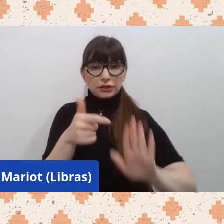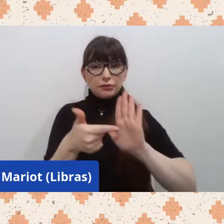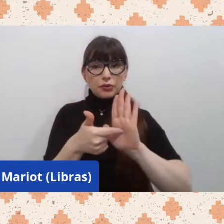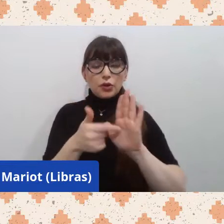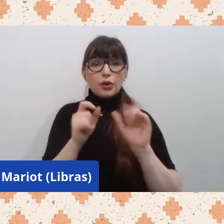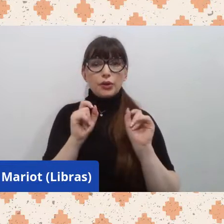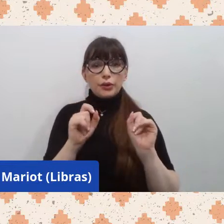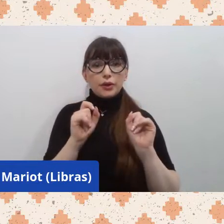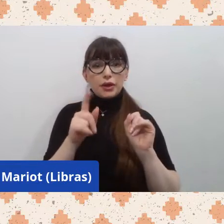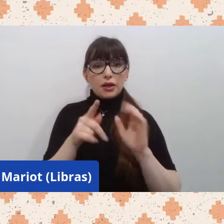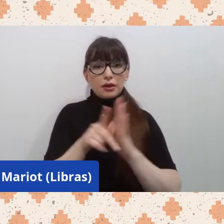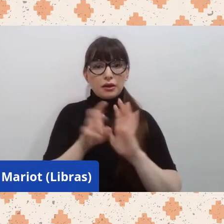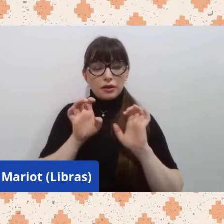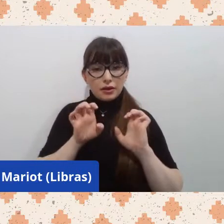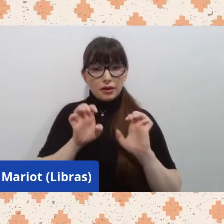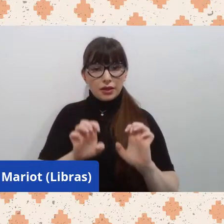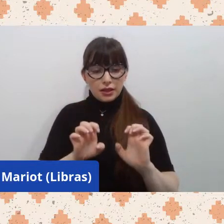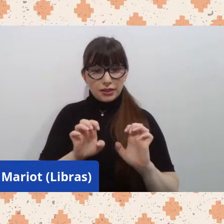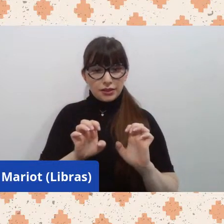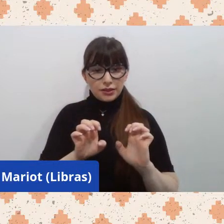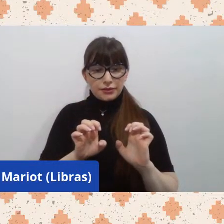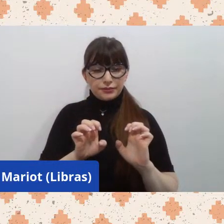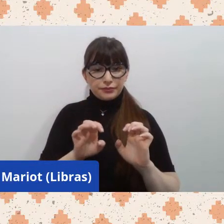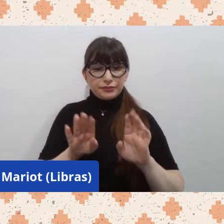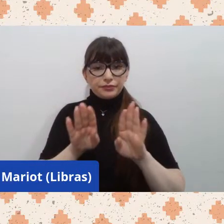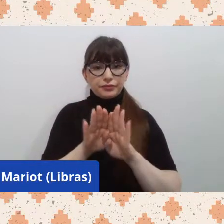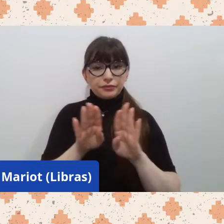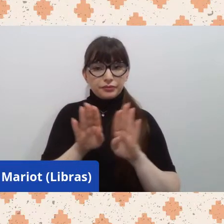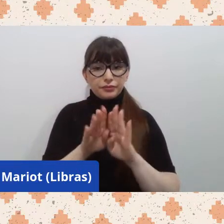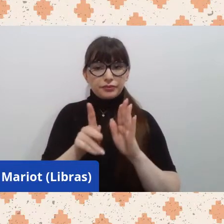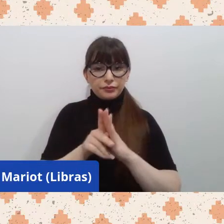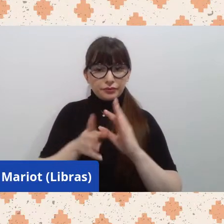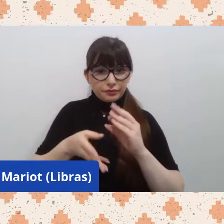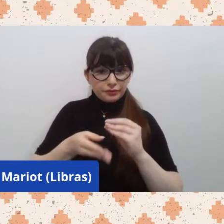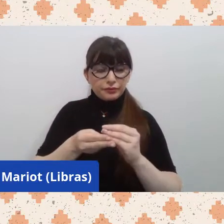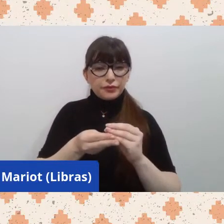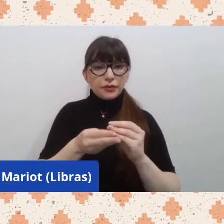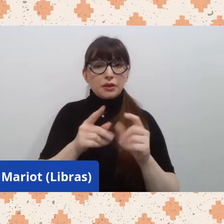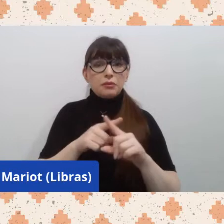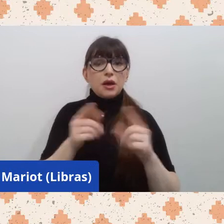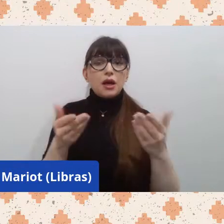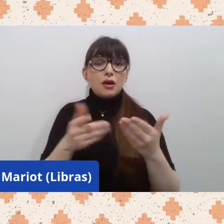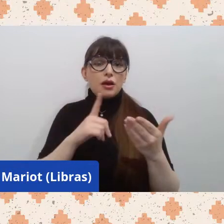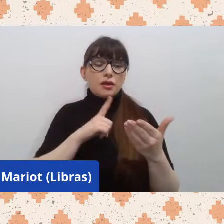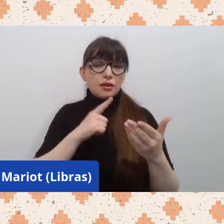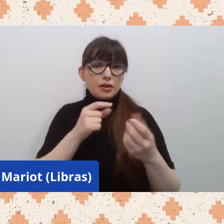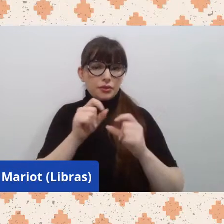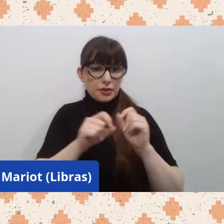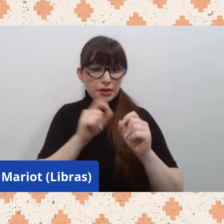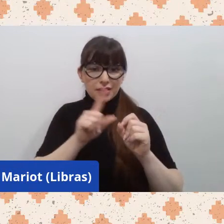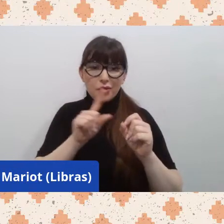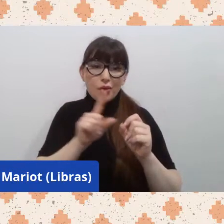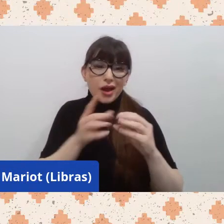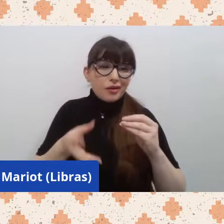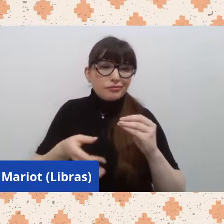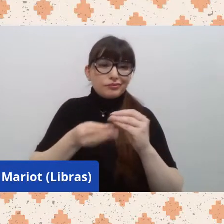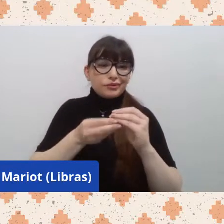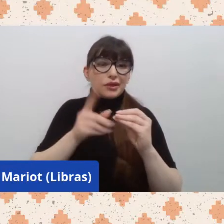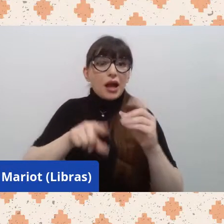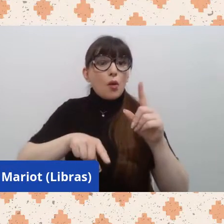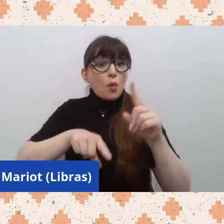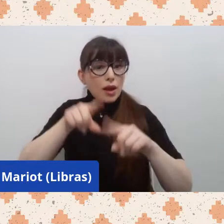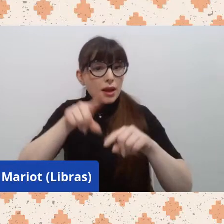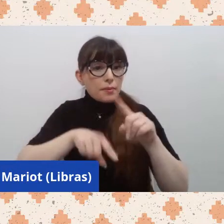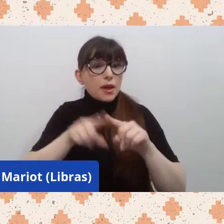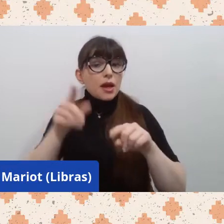perspectiva ético-onto-epistemológica. Então, nessa perspectiva, a ética ela não é um apêndice, a ética é um elemento